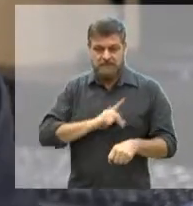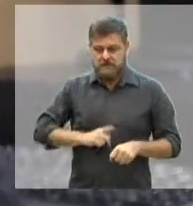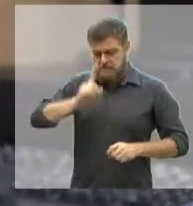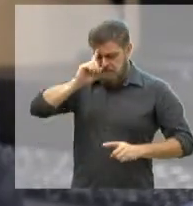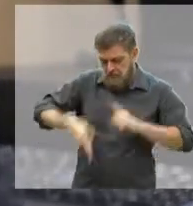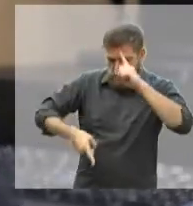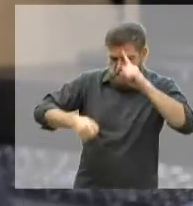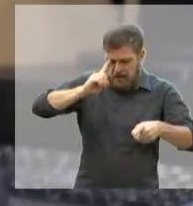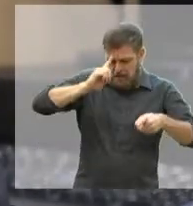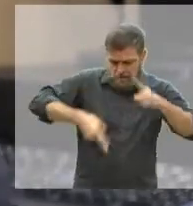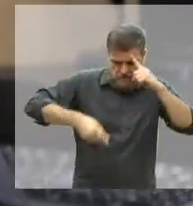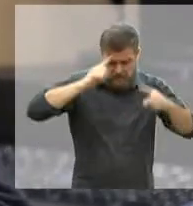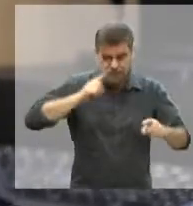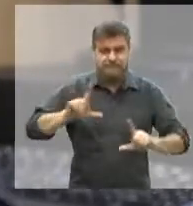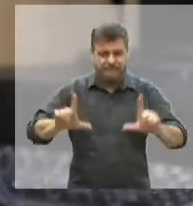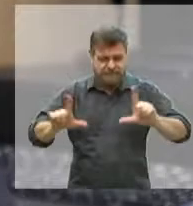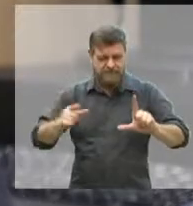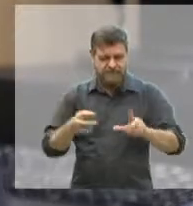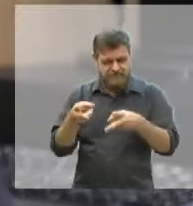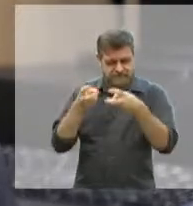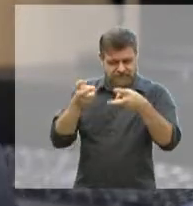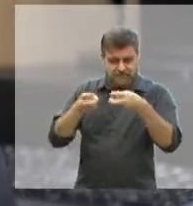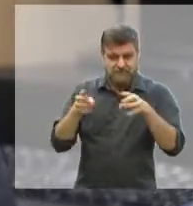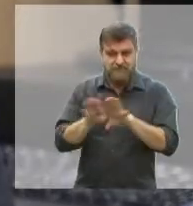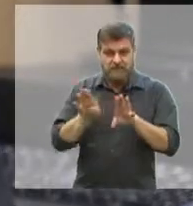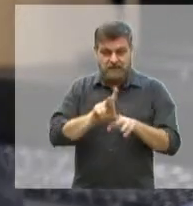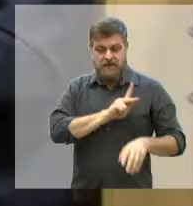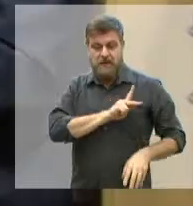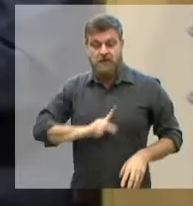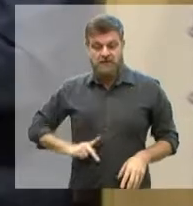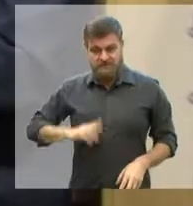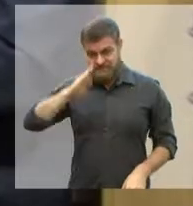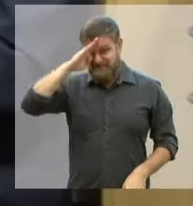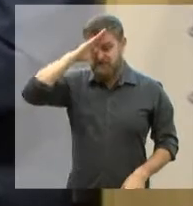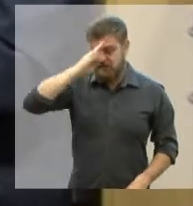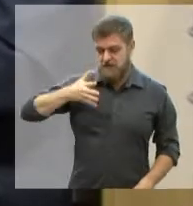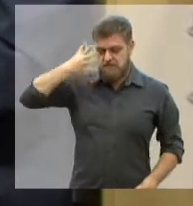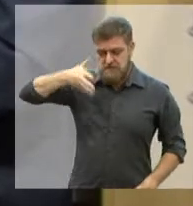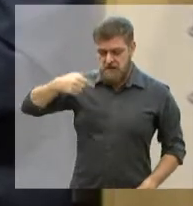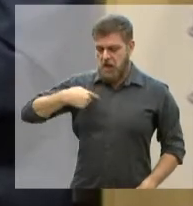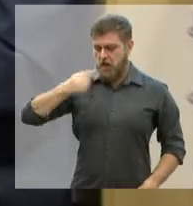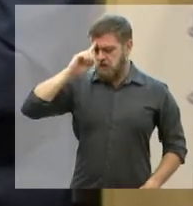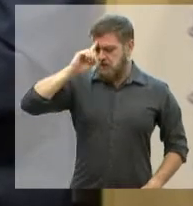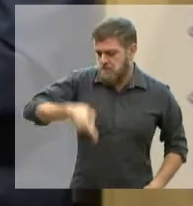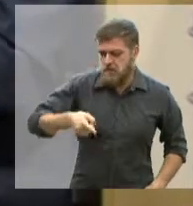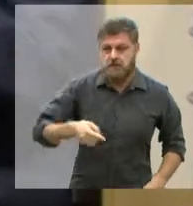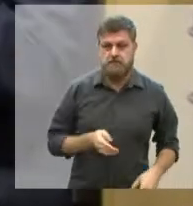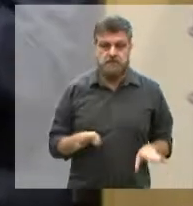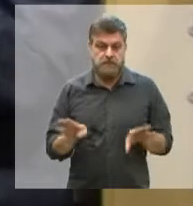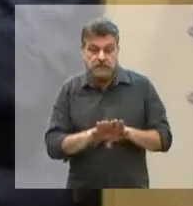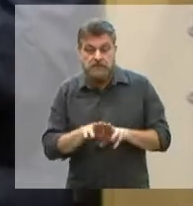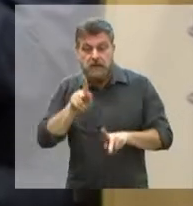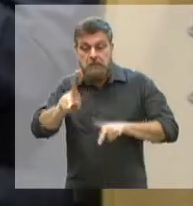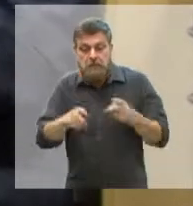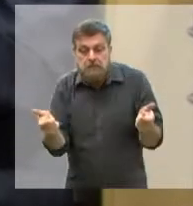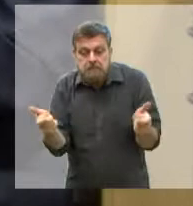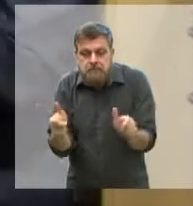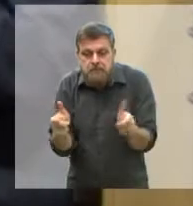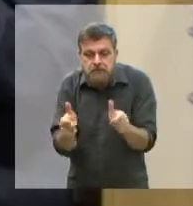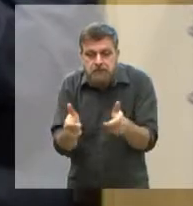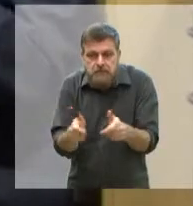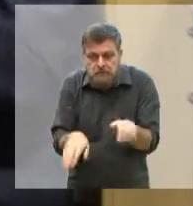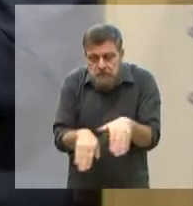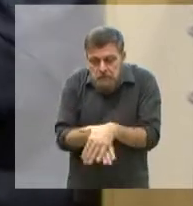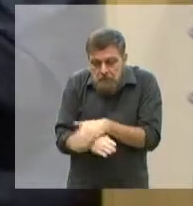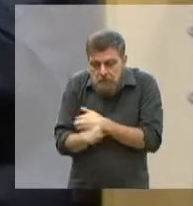ouvido isso recorrentemente na televisão, nas falas do presidente da República, e tem visto mesmo um enxugamento, um